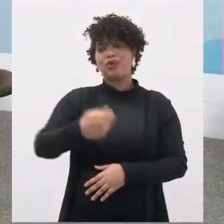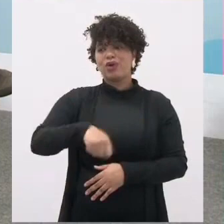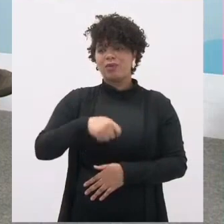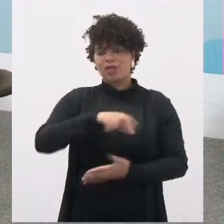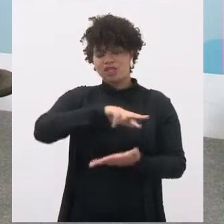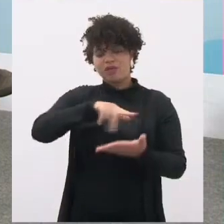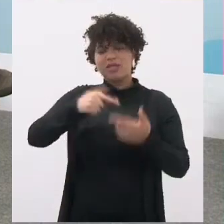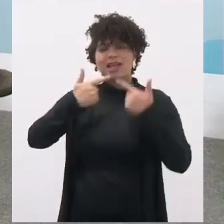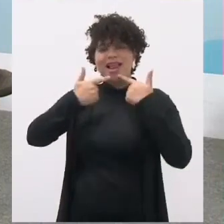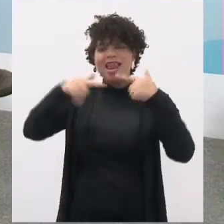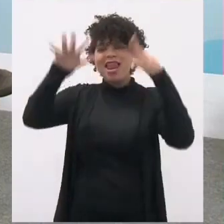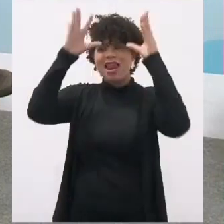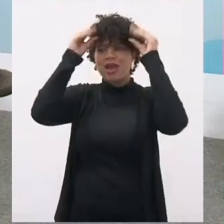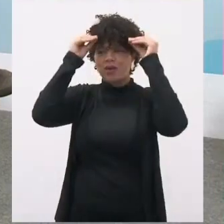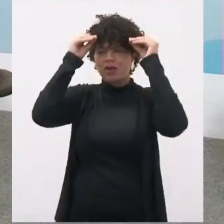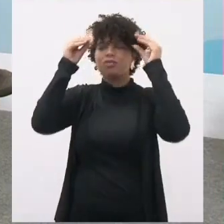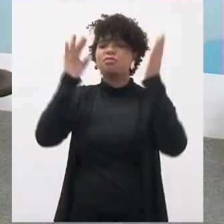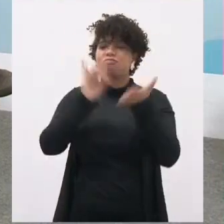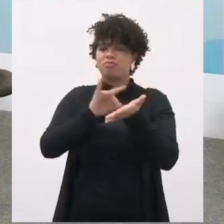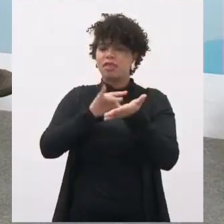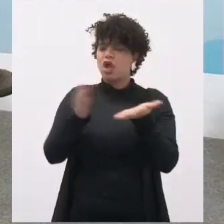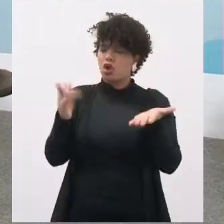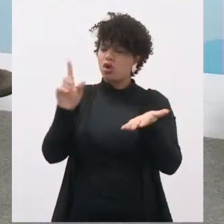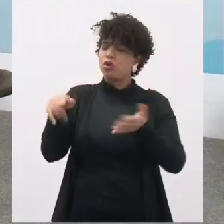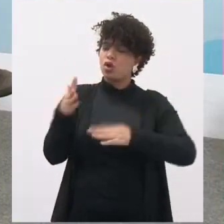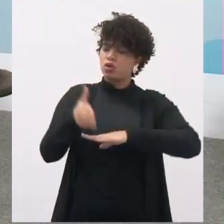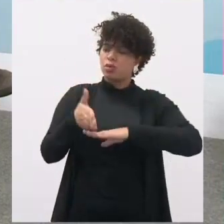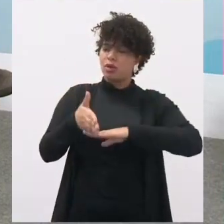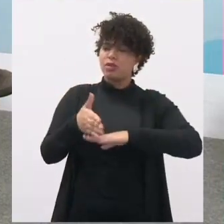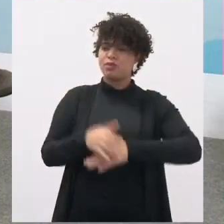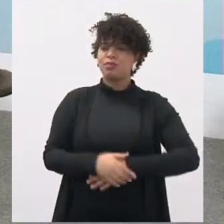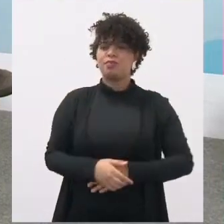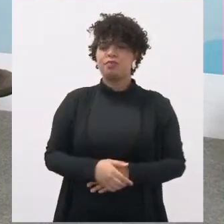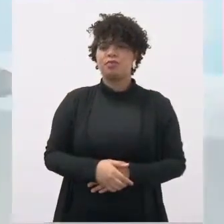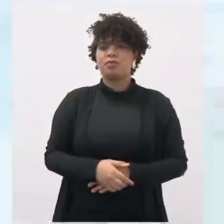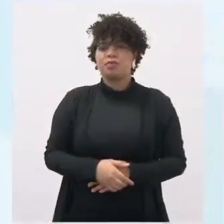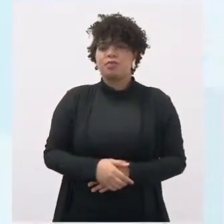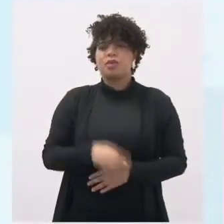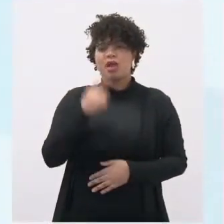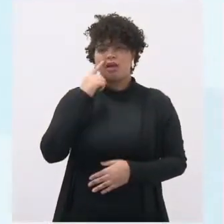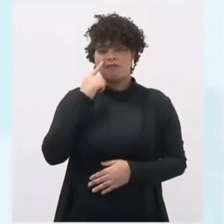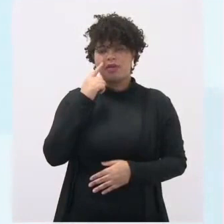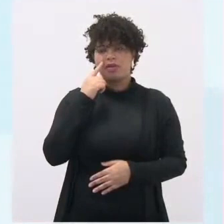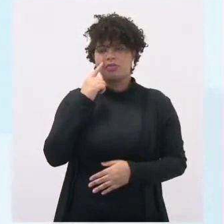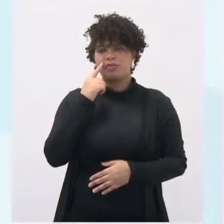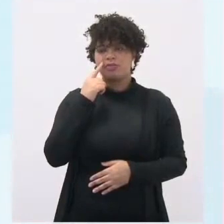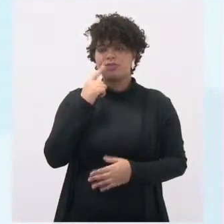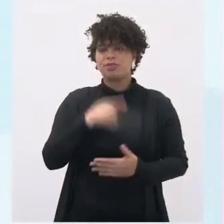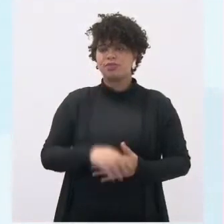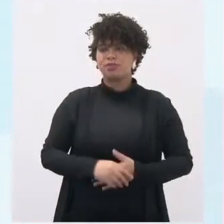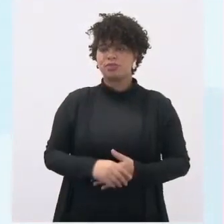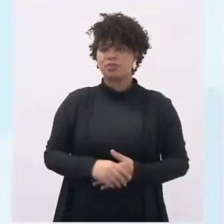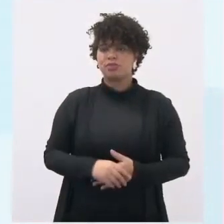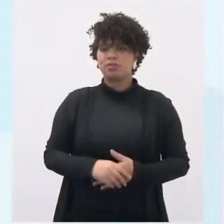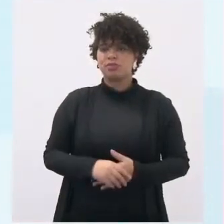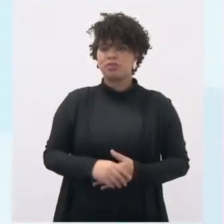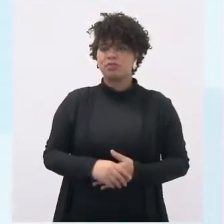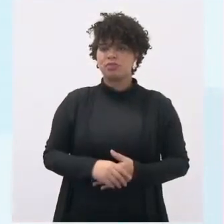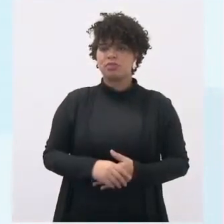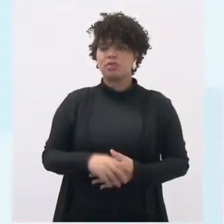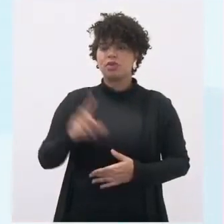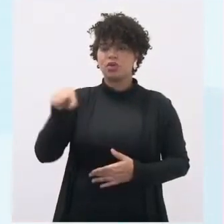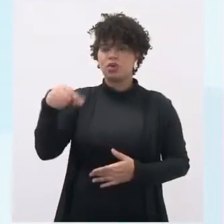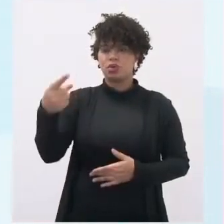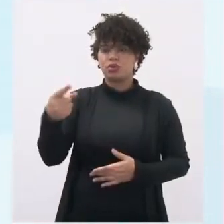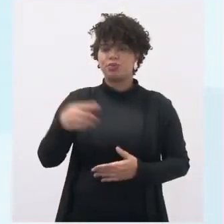várias linguagens. Esse momento contemporâneo, exatamente. Aí, como vocês podem ver, de acordo com a que a Lu acabou de dizer, dando sequência